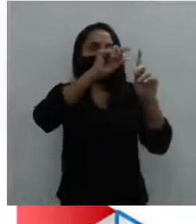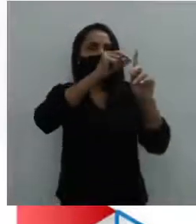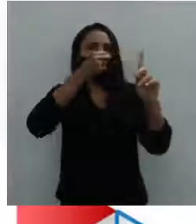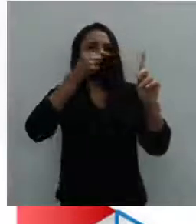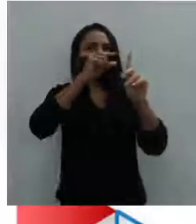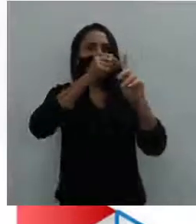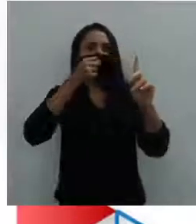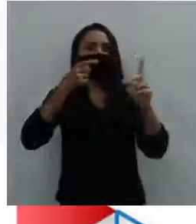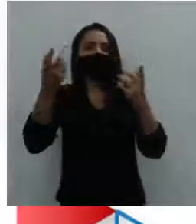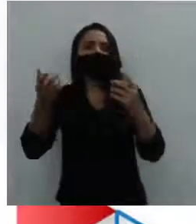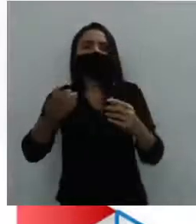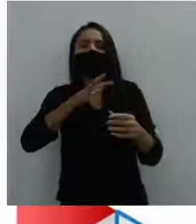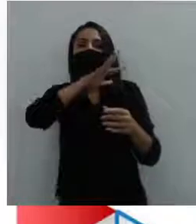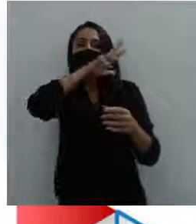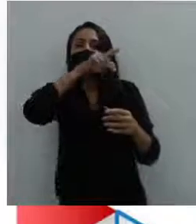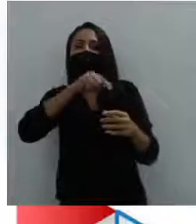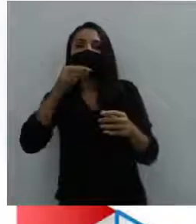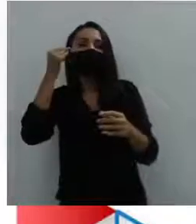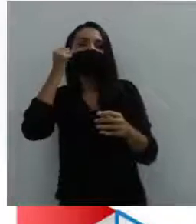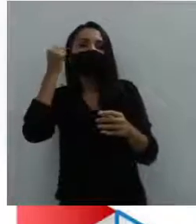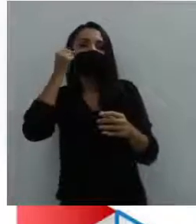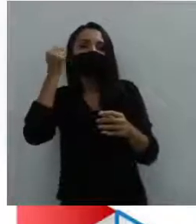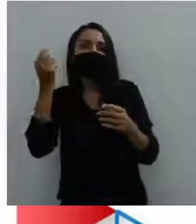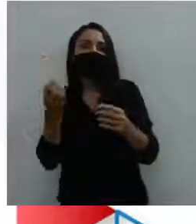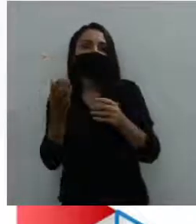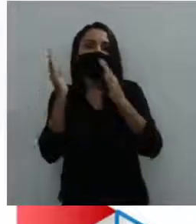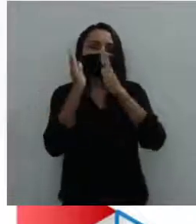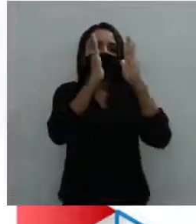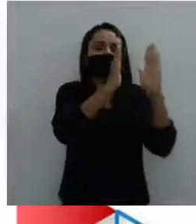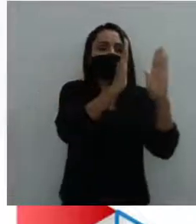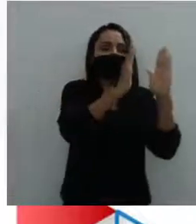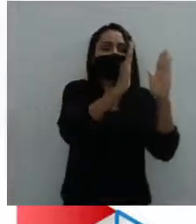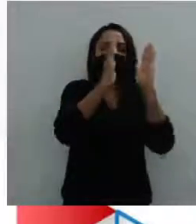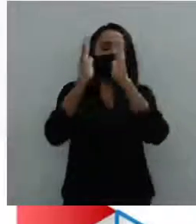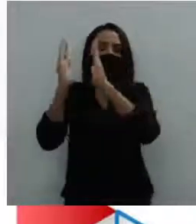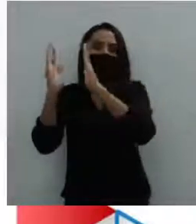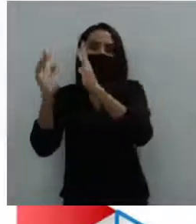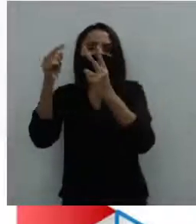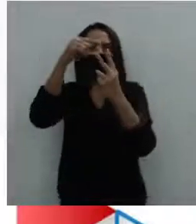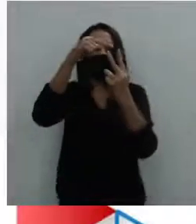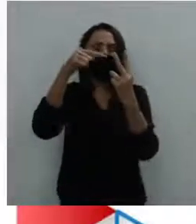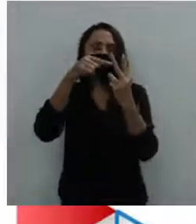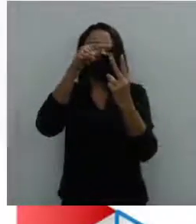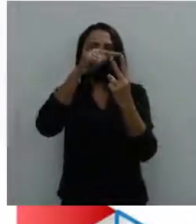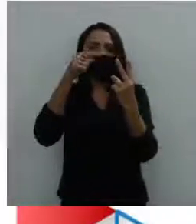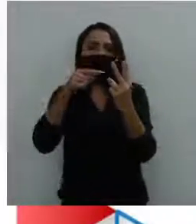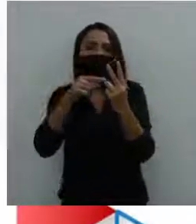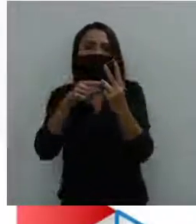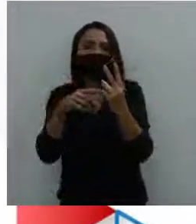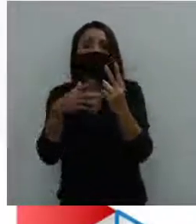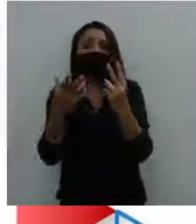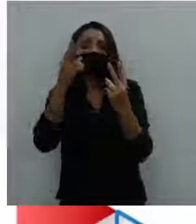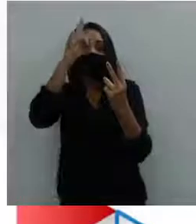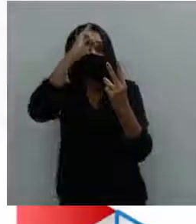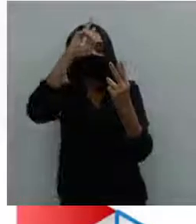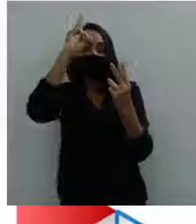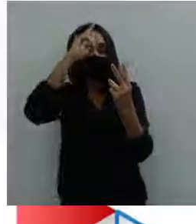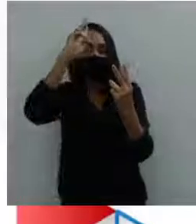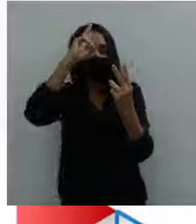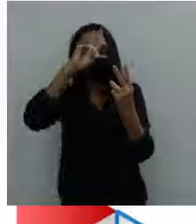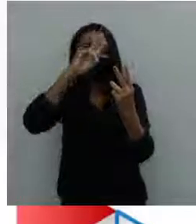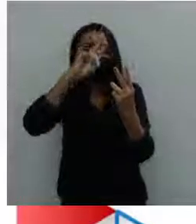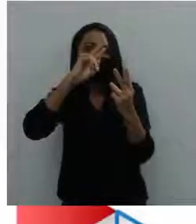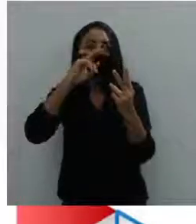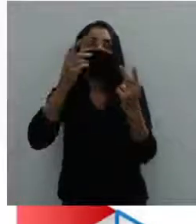e o ratinho. Lembrar que tanto a raposa e as uvas quanto o leão e o ratinho são histórias, no caso